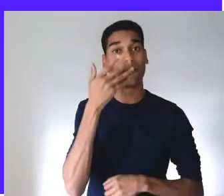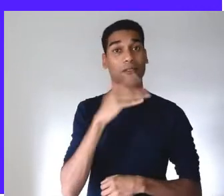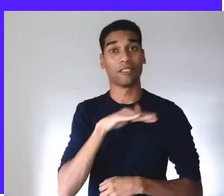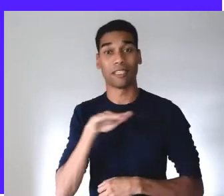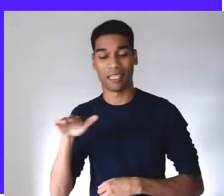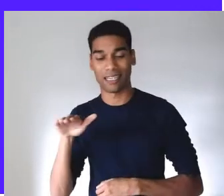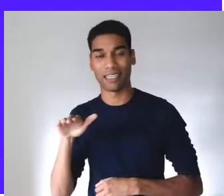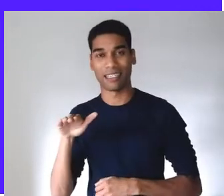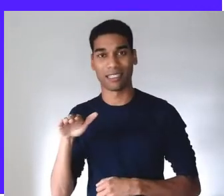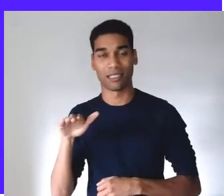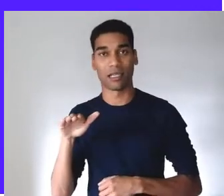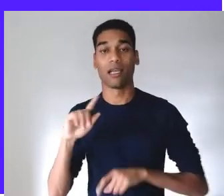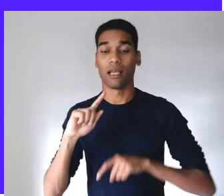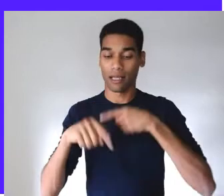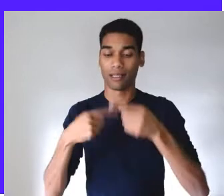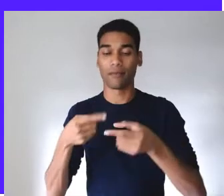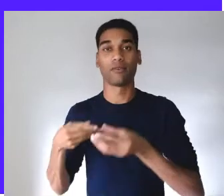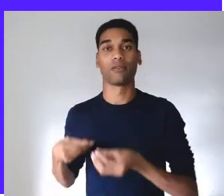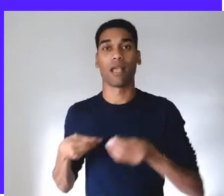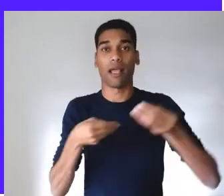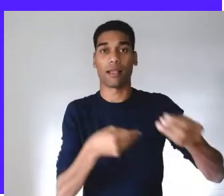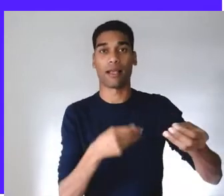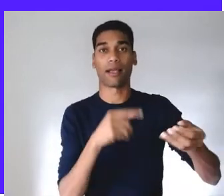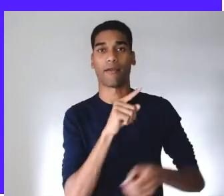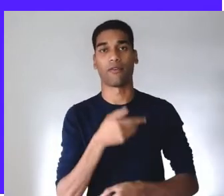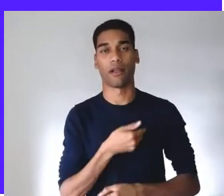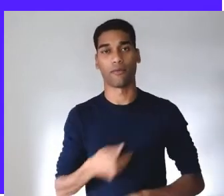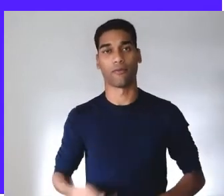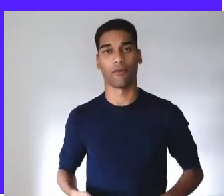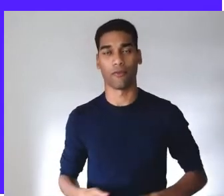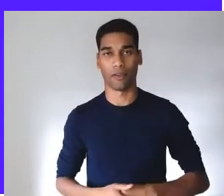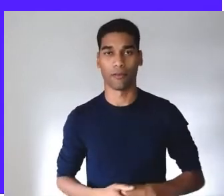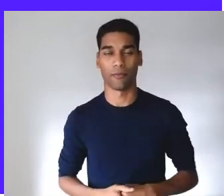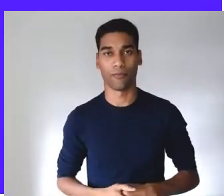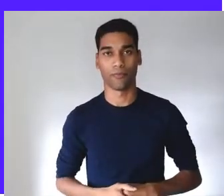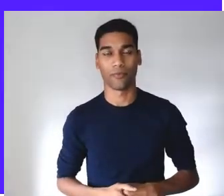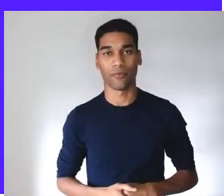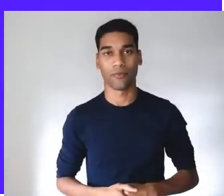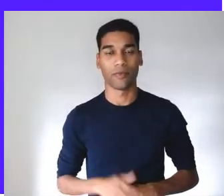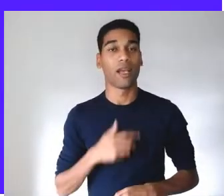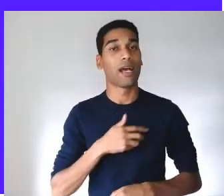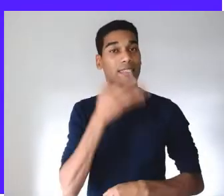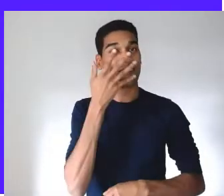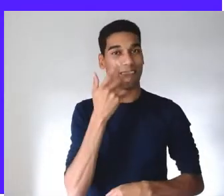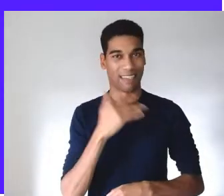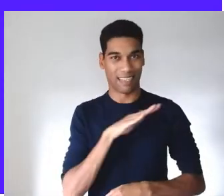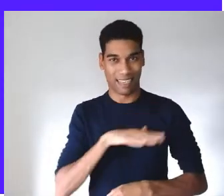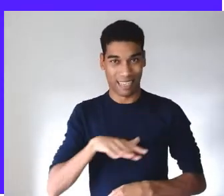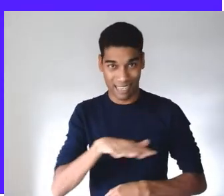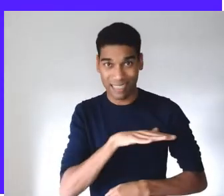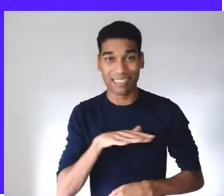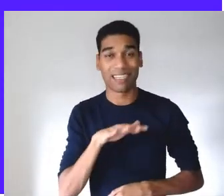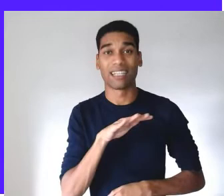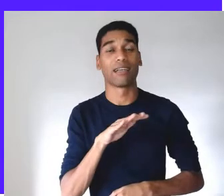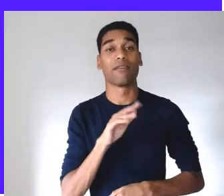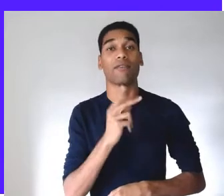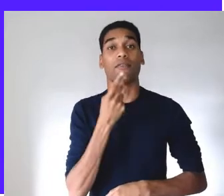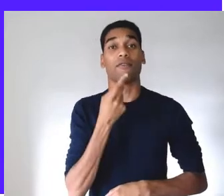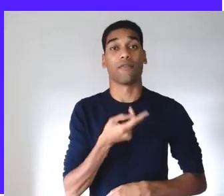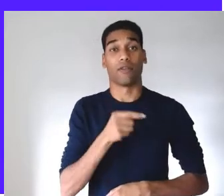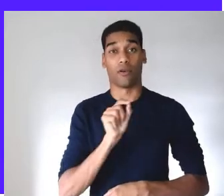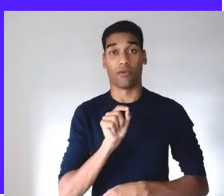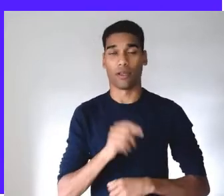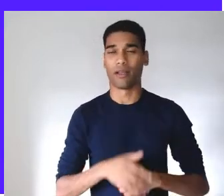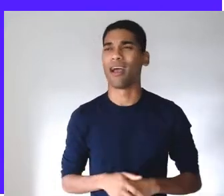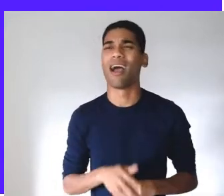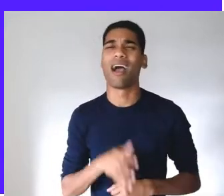governo, né? As crianças, muitos colegas, já ouvi muitos colegas dizendo que não, que criança, não gostam de entrevistar